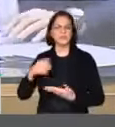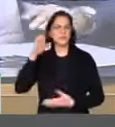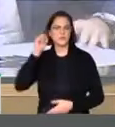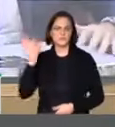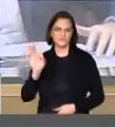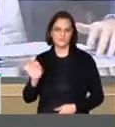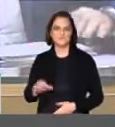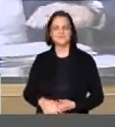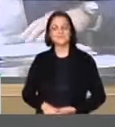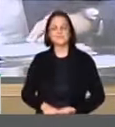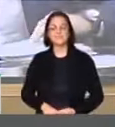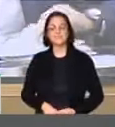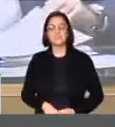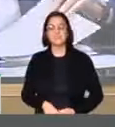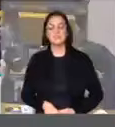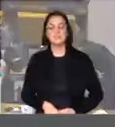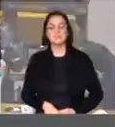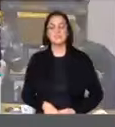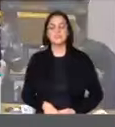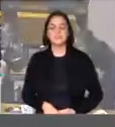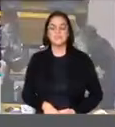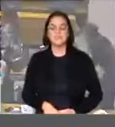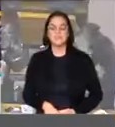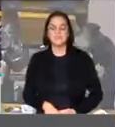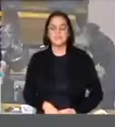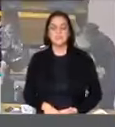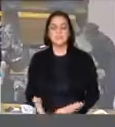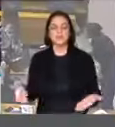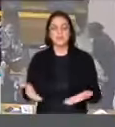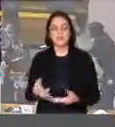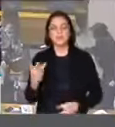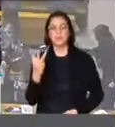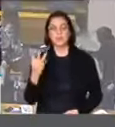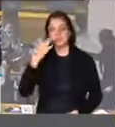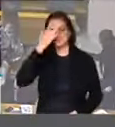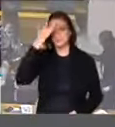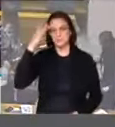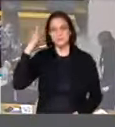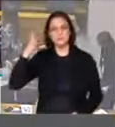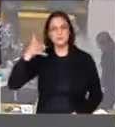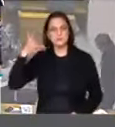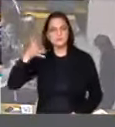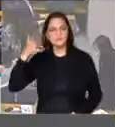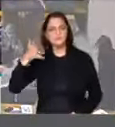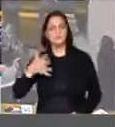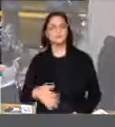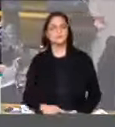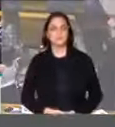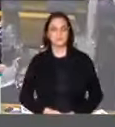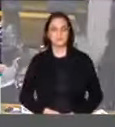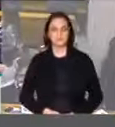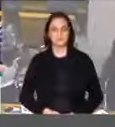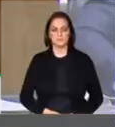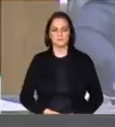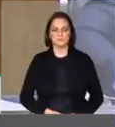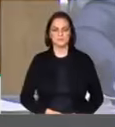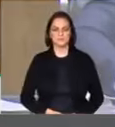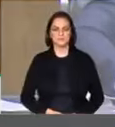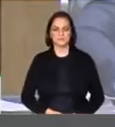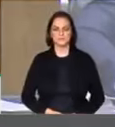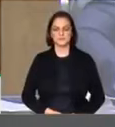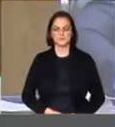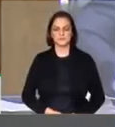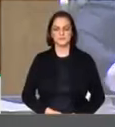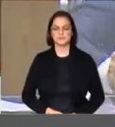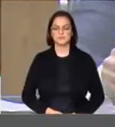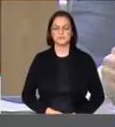Ótimo. Nós vamos agora, então, passar para três pessoas que vão falar em nome dos homenageados. E eu queria